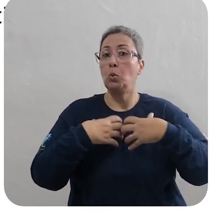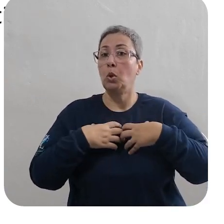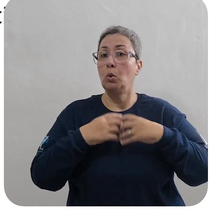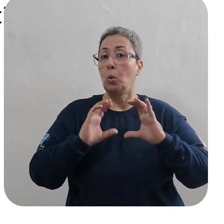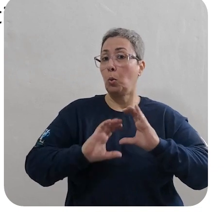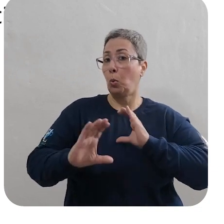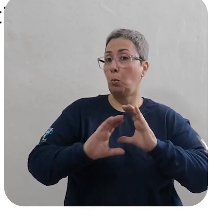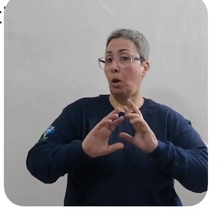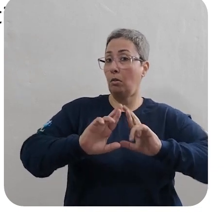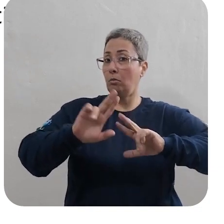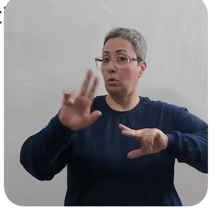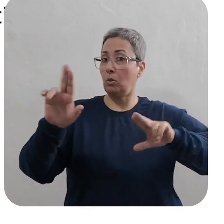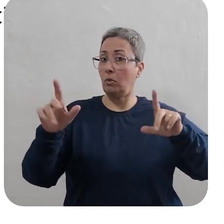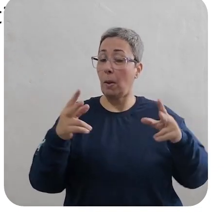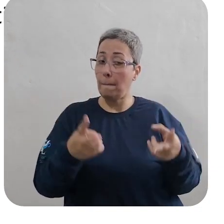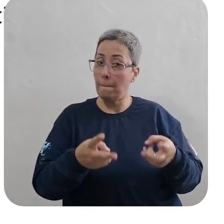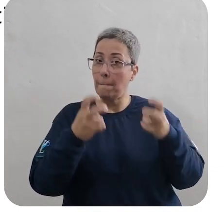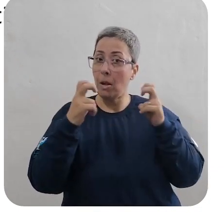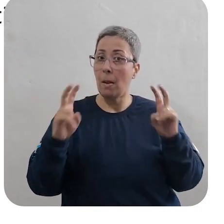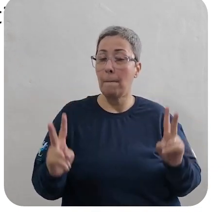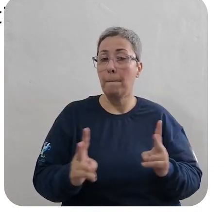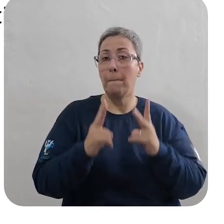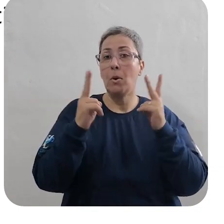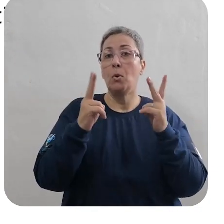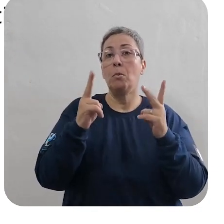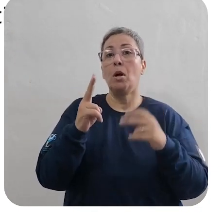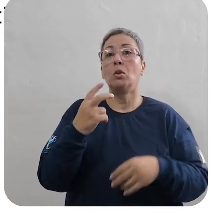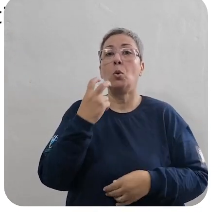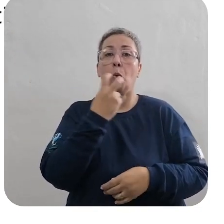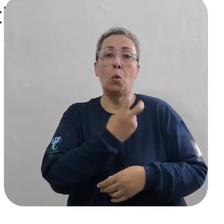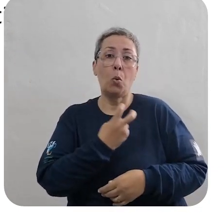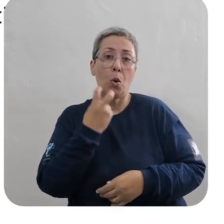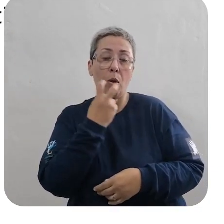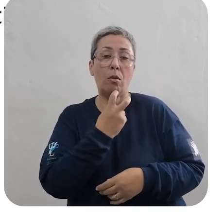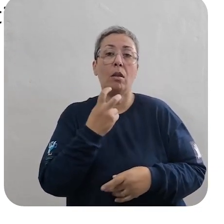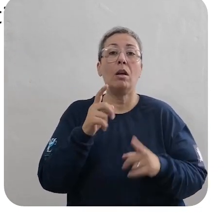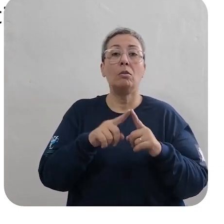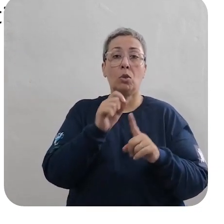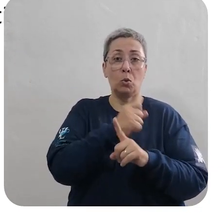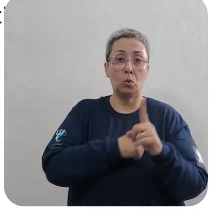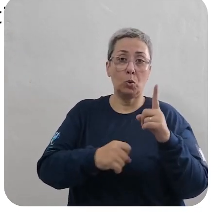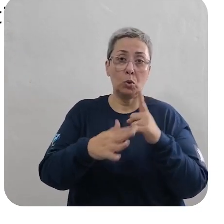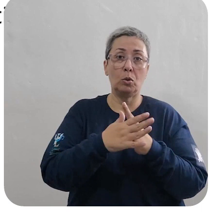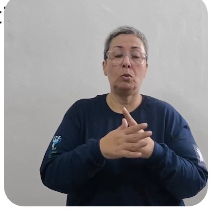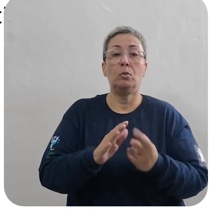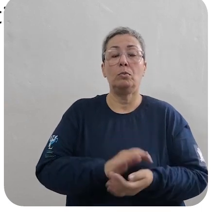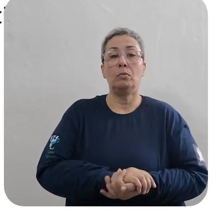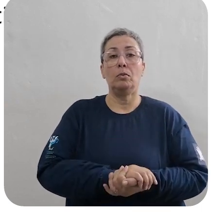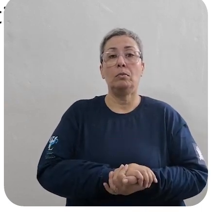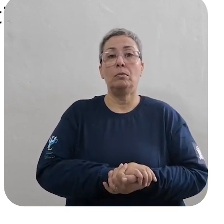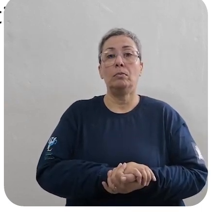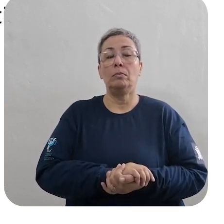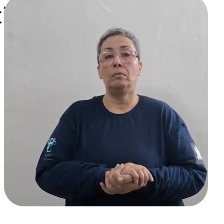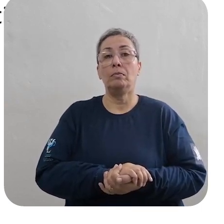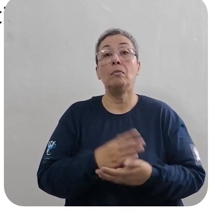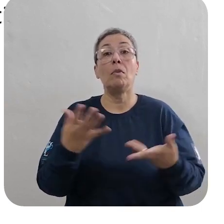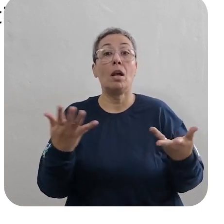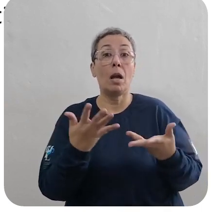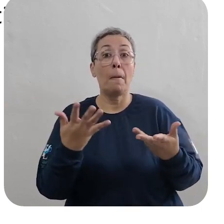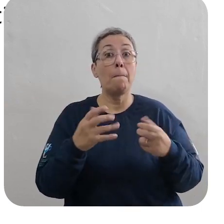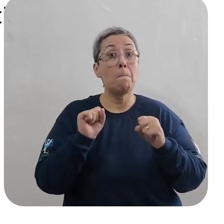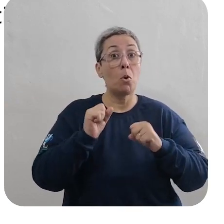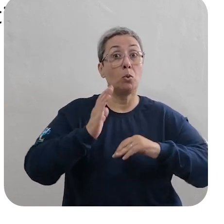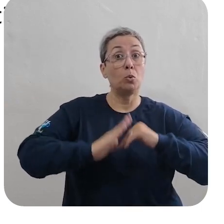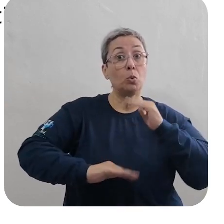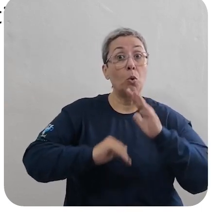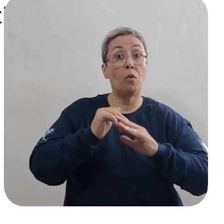de se comunicar, reconhecendo e valorizando a fala como função social. Aqui,